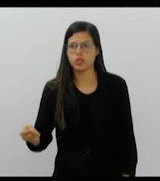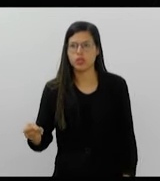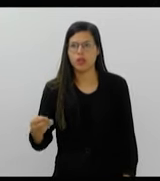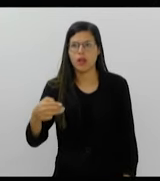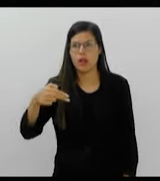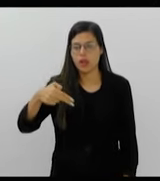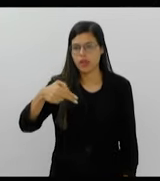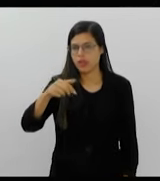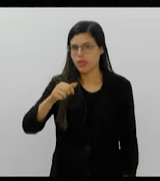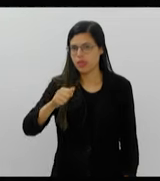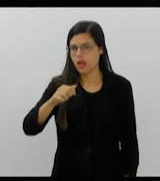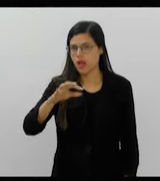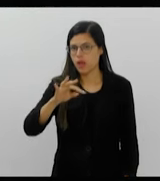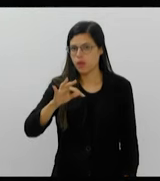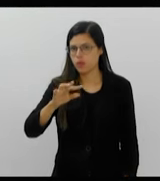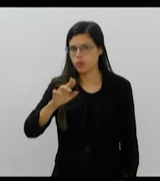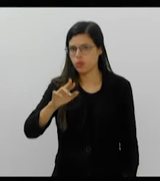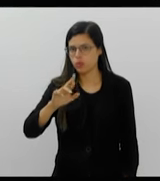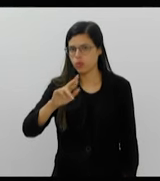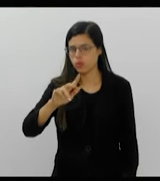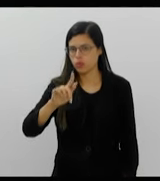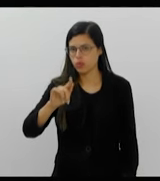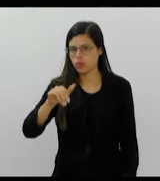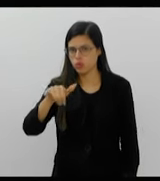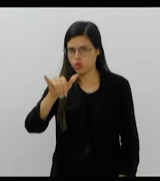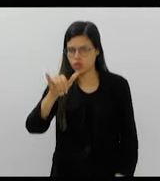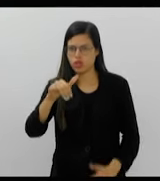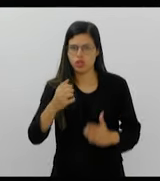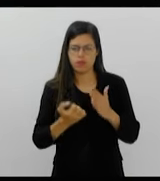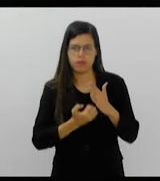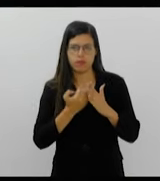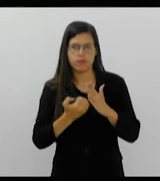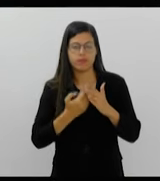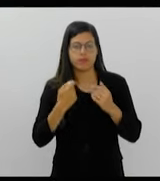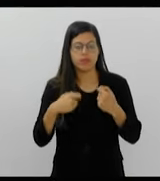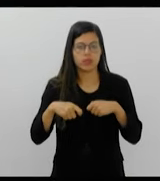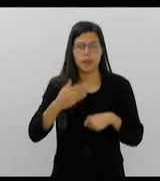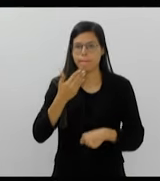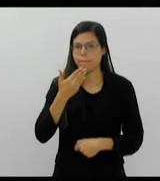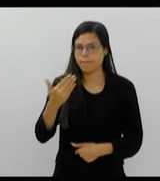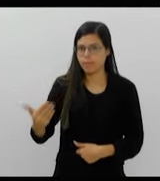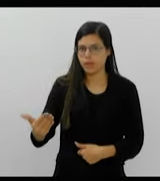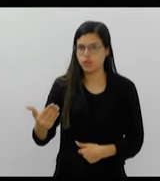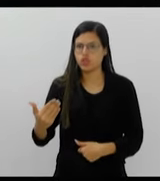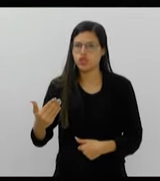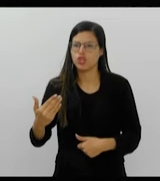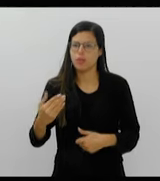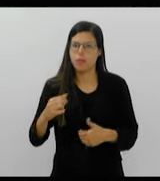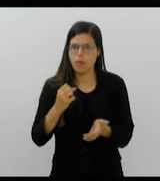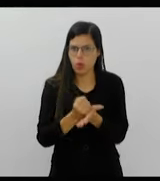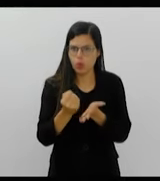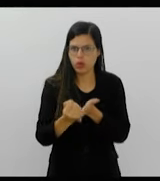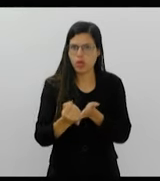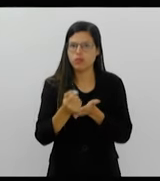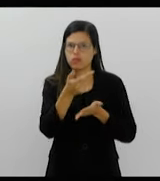Naturgy, precisava pedir a renovação 3 anos antes